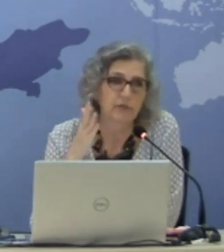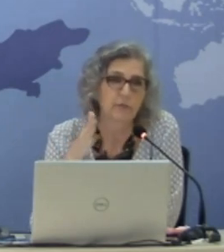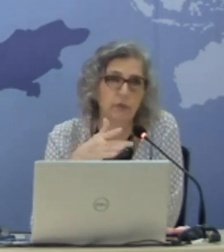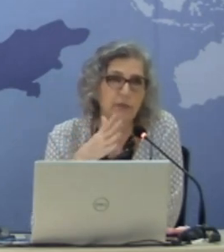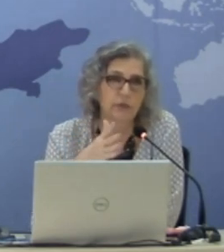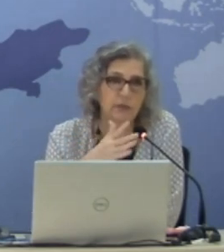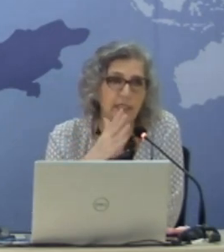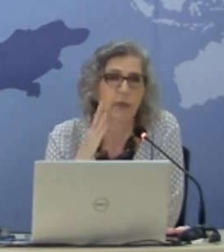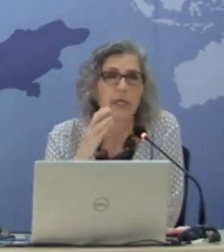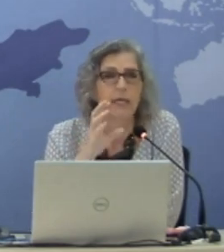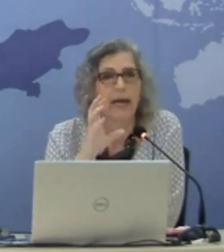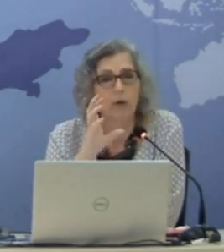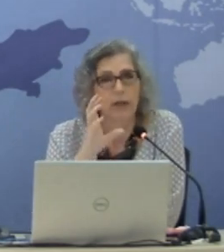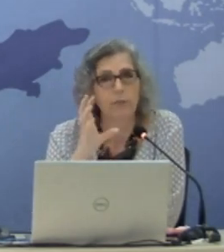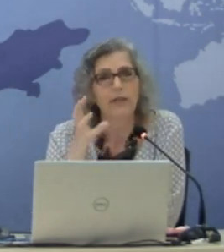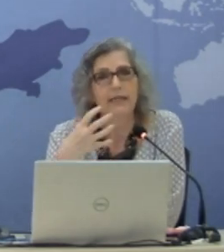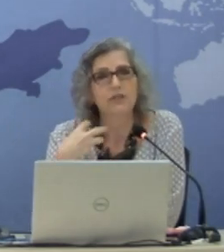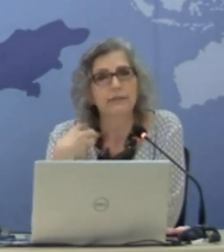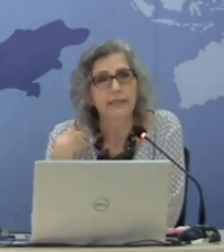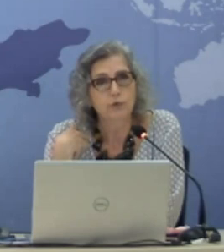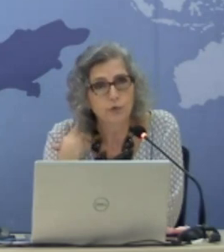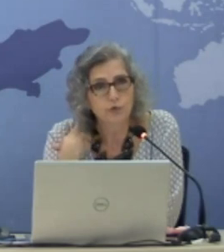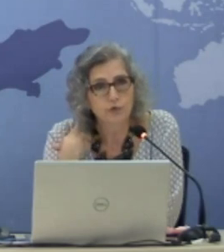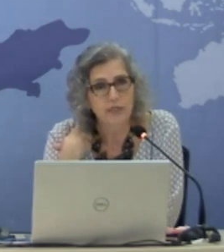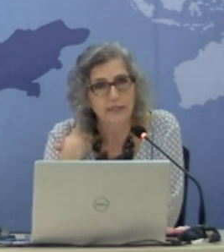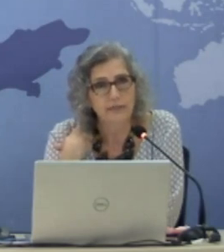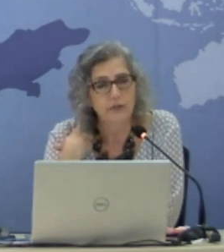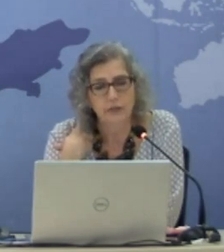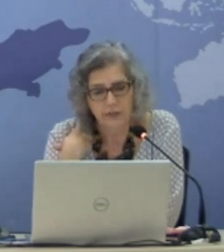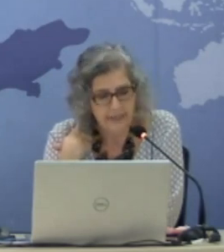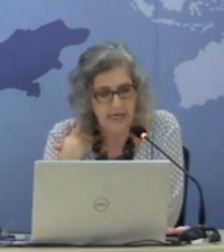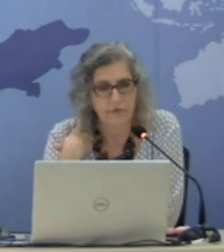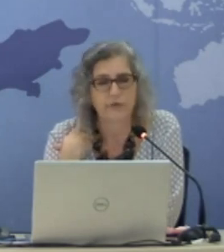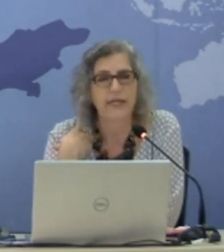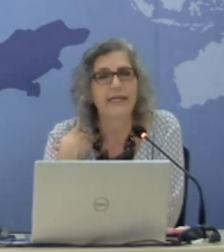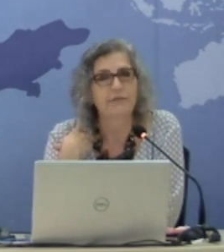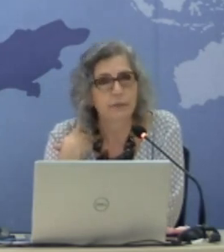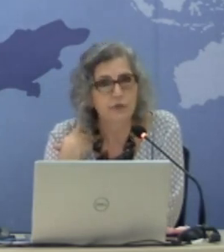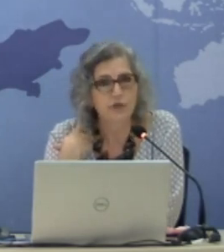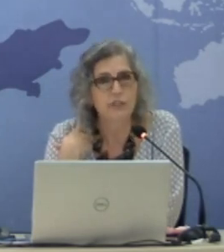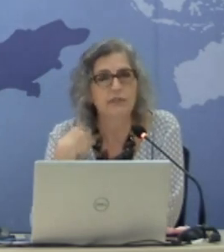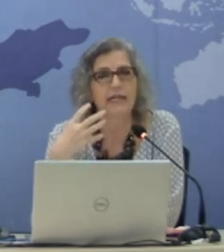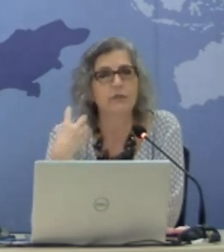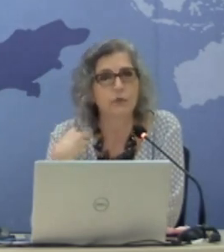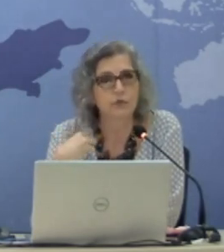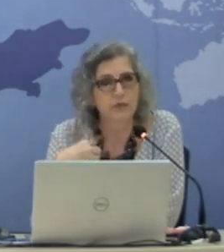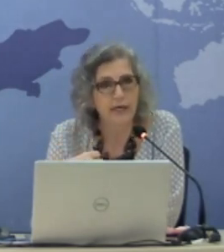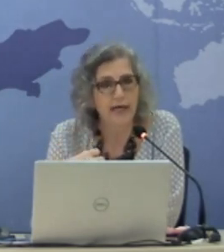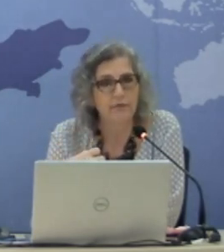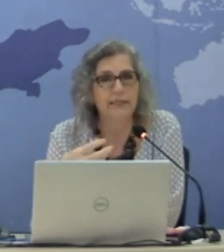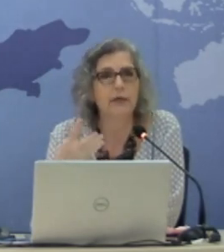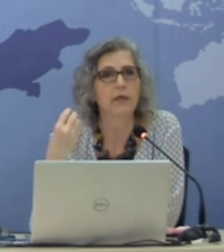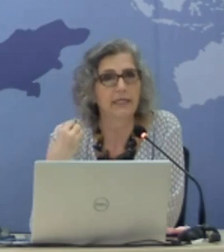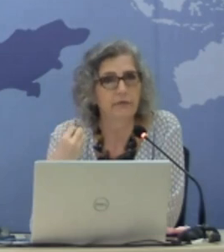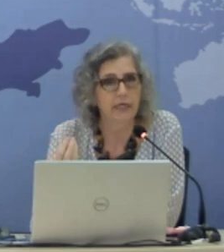tarde ou não tiver que fazer mudança de esquema agora a mulher que já tá em uso de carga de ditar vi já era caí de positiva tava e